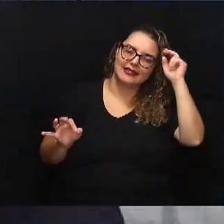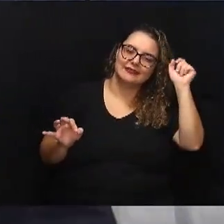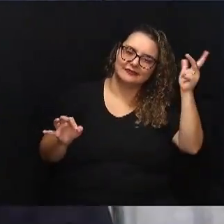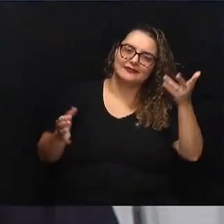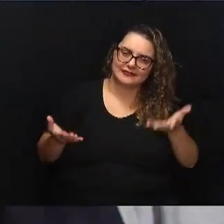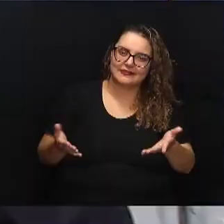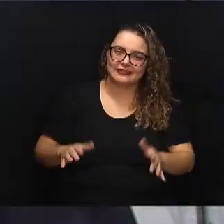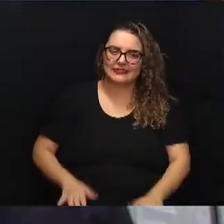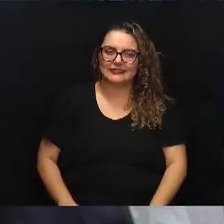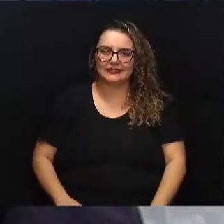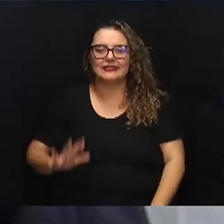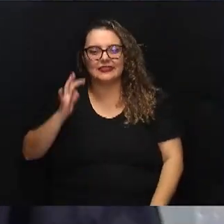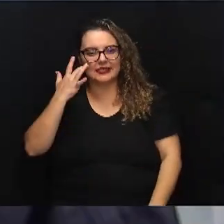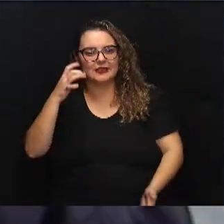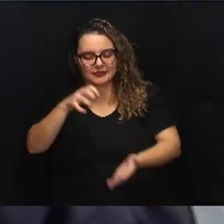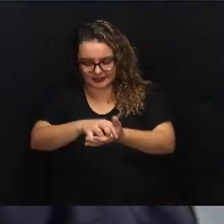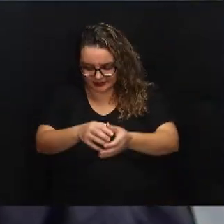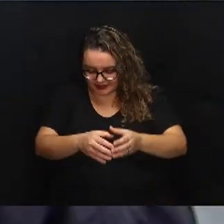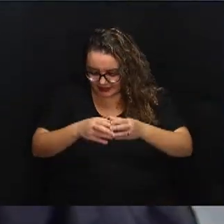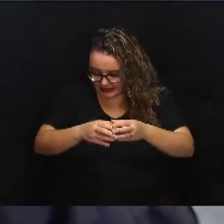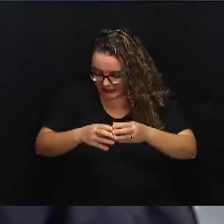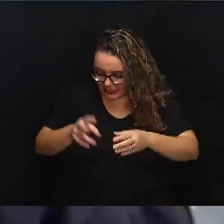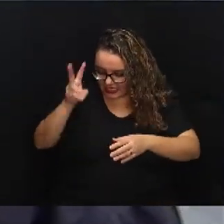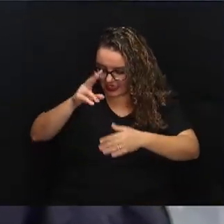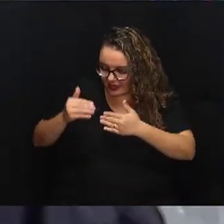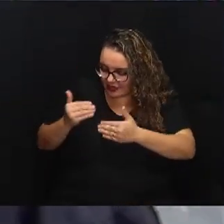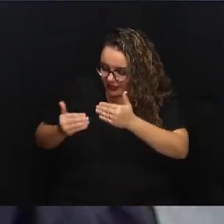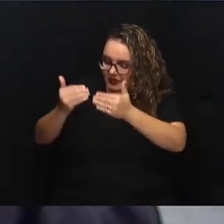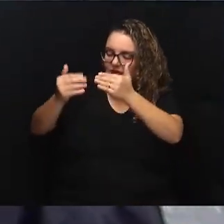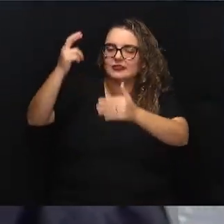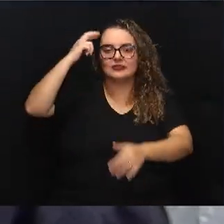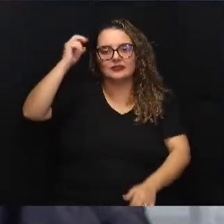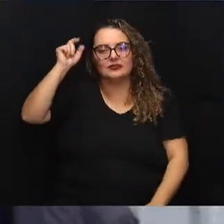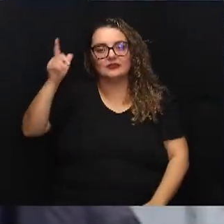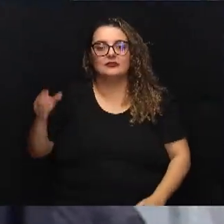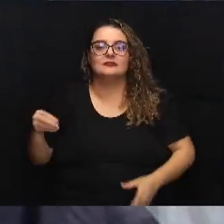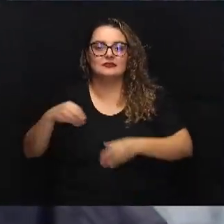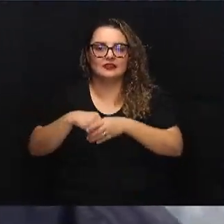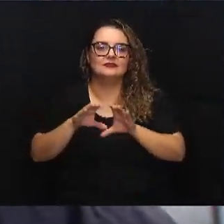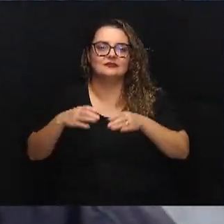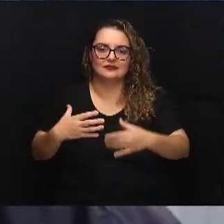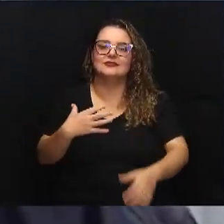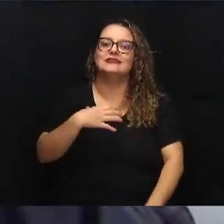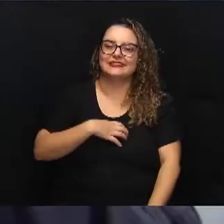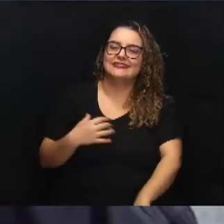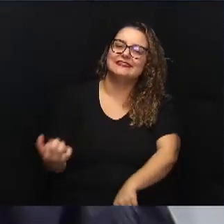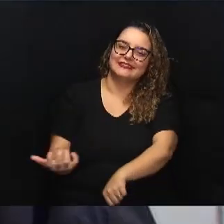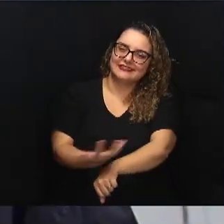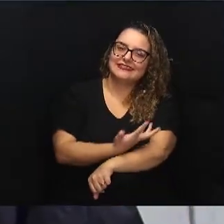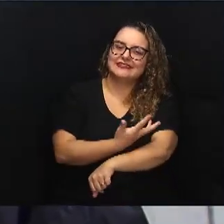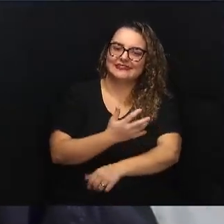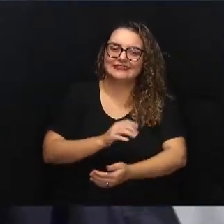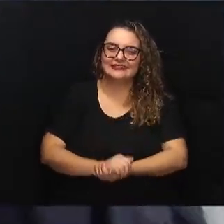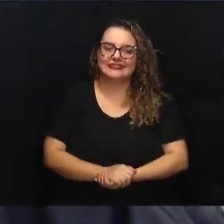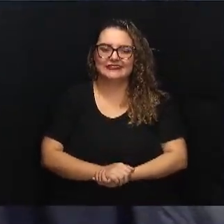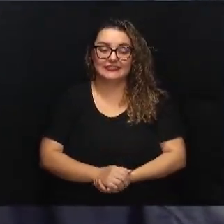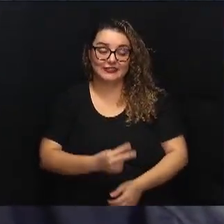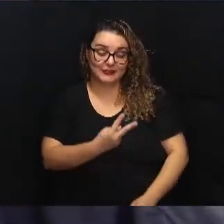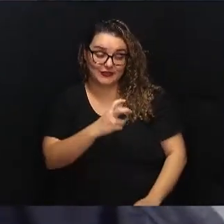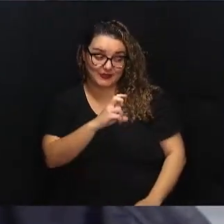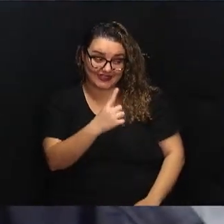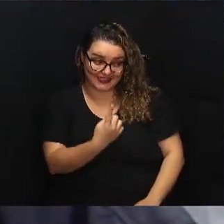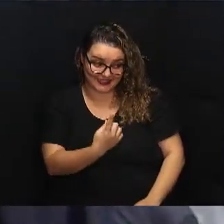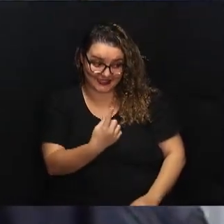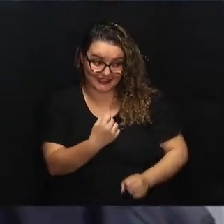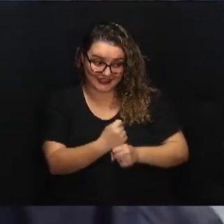e acho que o Centro de Convivência resgata essa cultura na comunidade de forma emocionante. 251